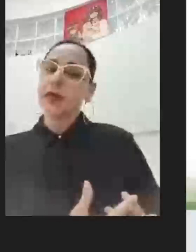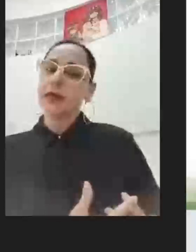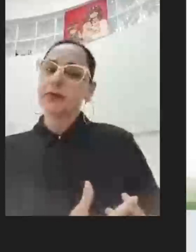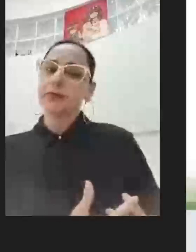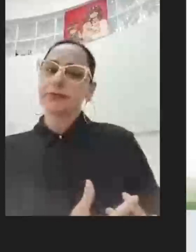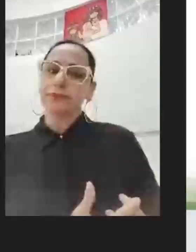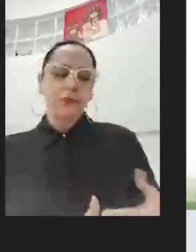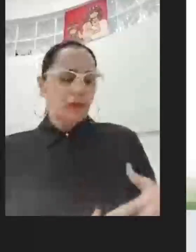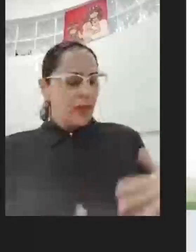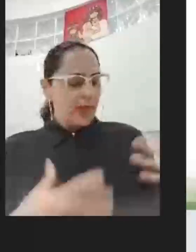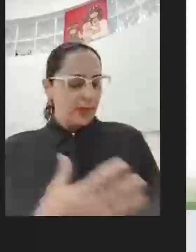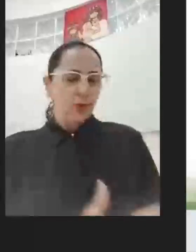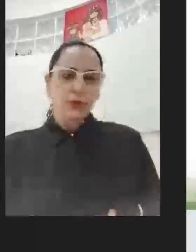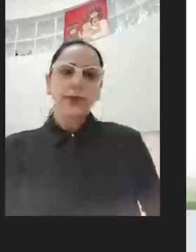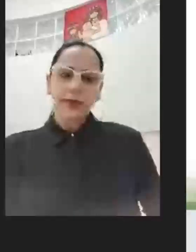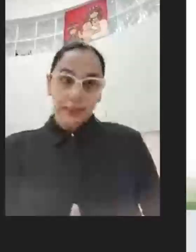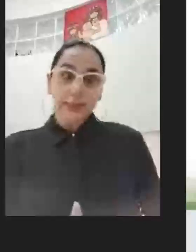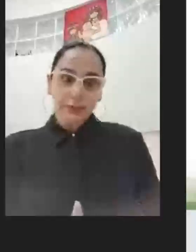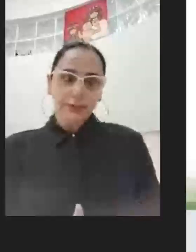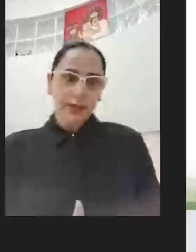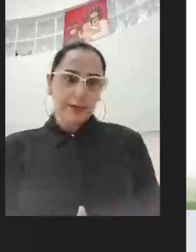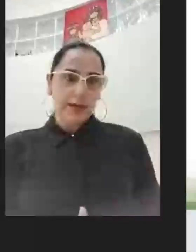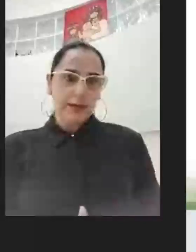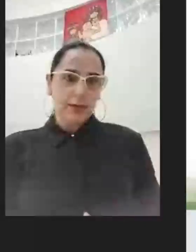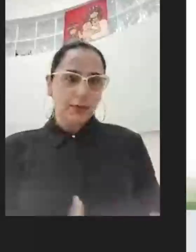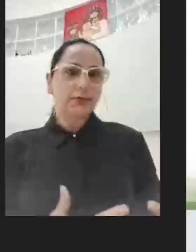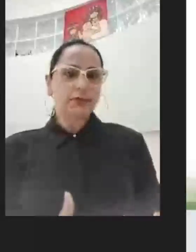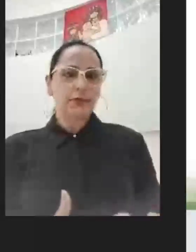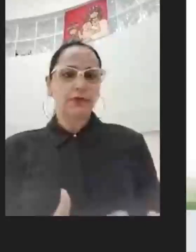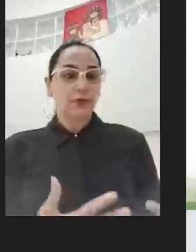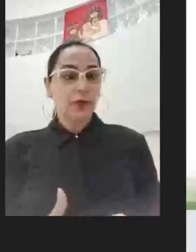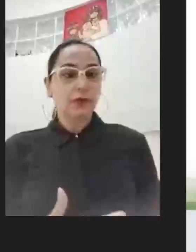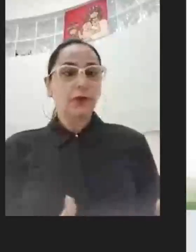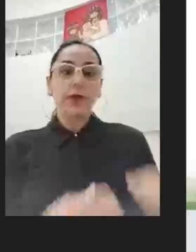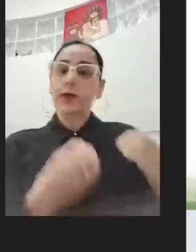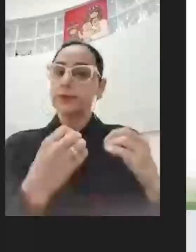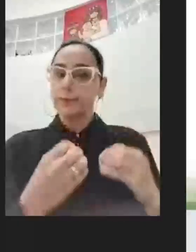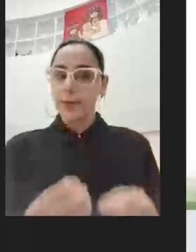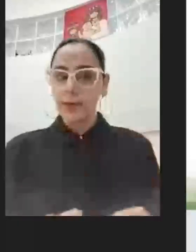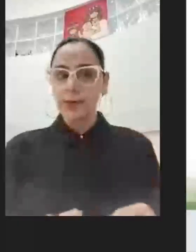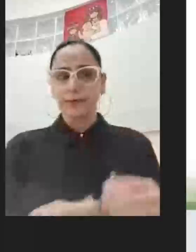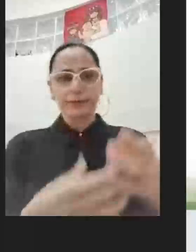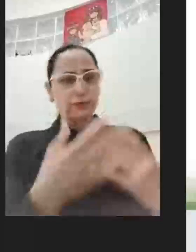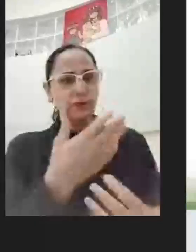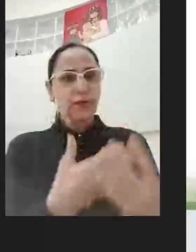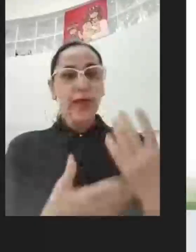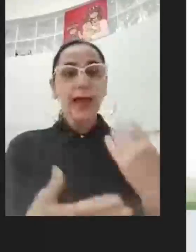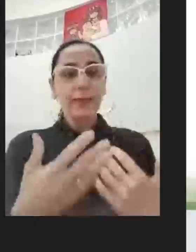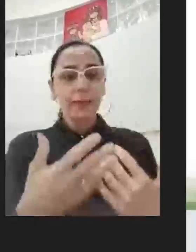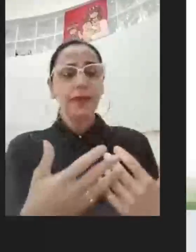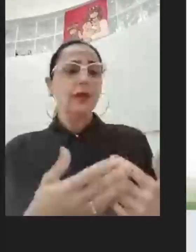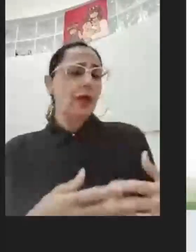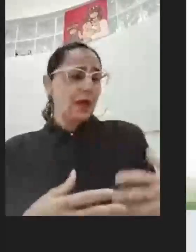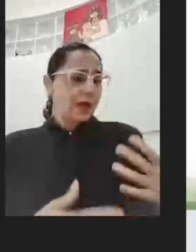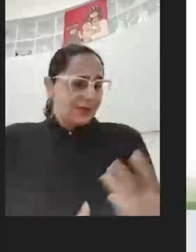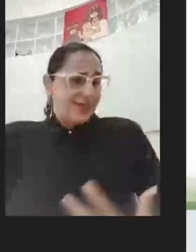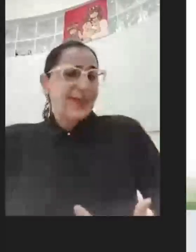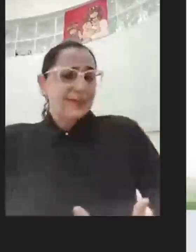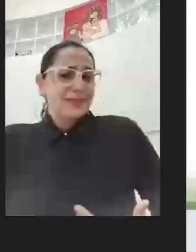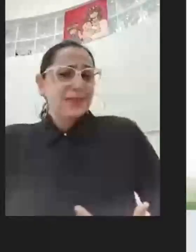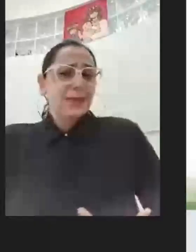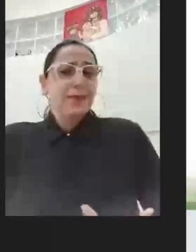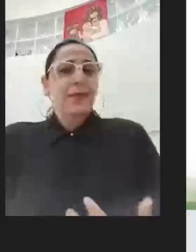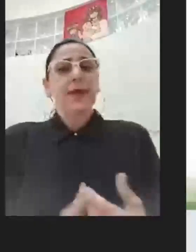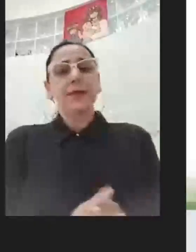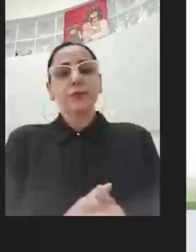perguntei, ela foi dar no esquerdo. Ela botou ali, isso eu vivi na prática. Quando eu tive meu João, eu também